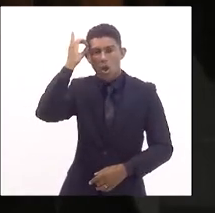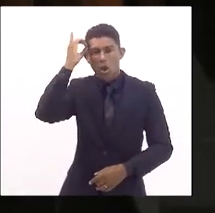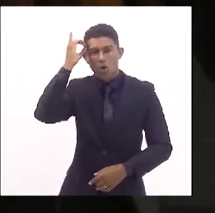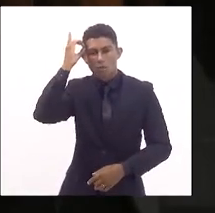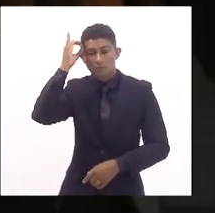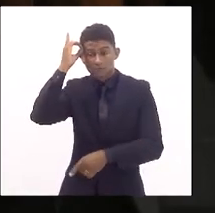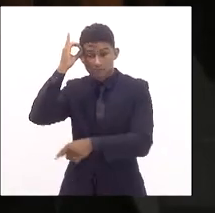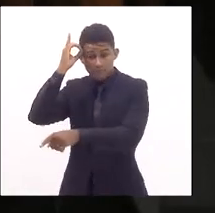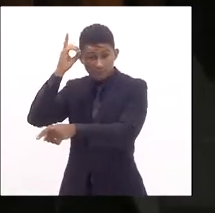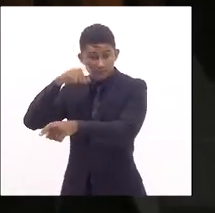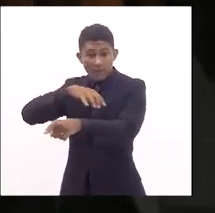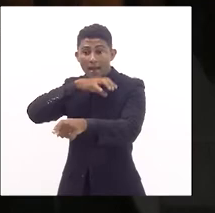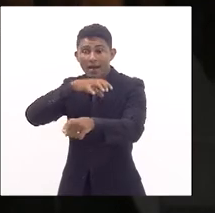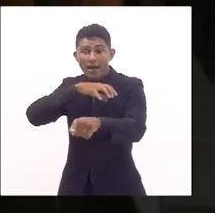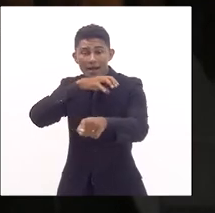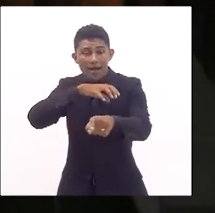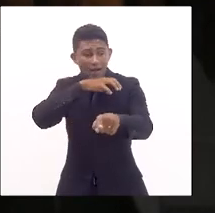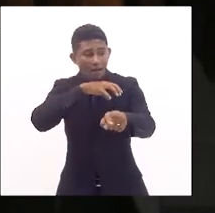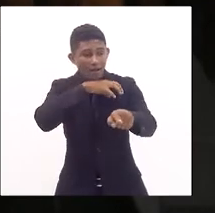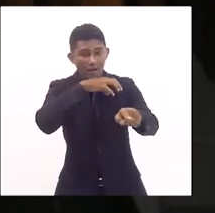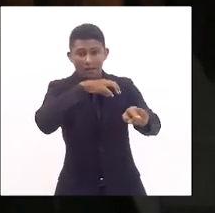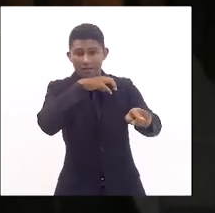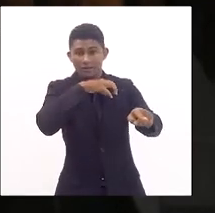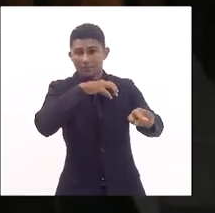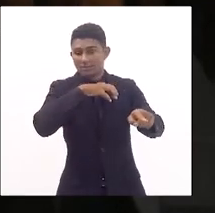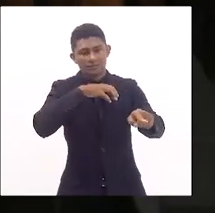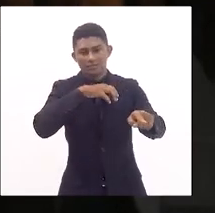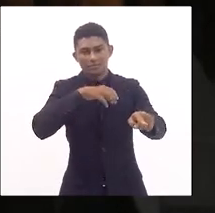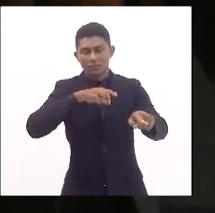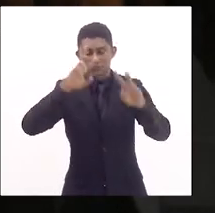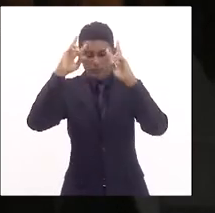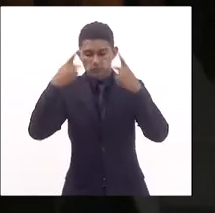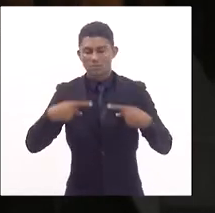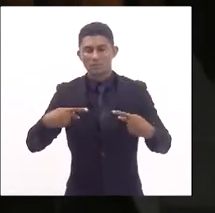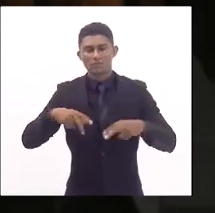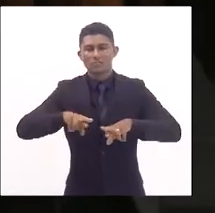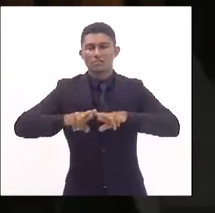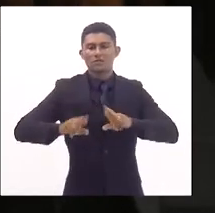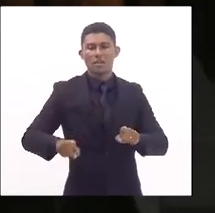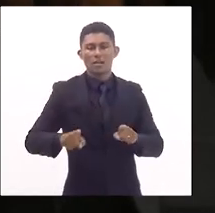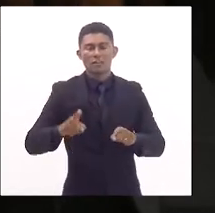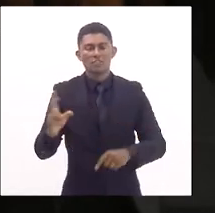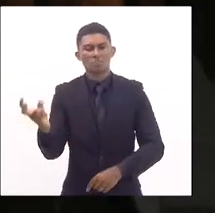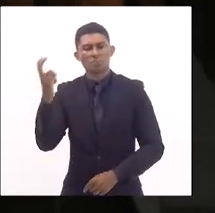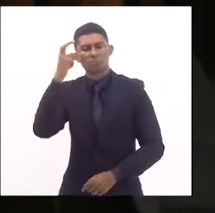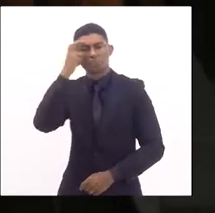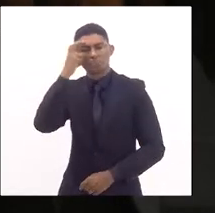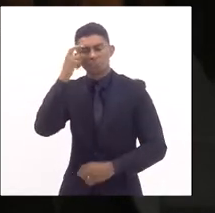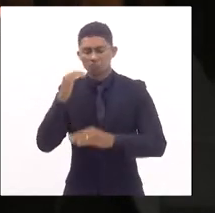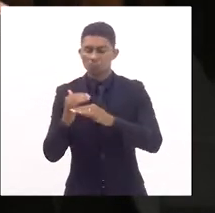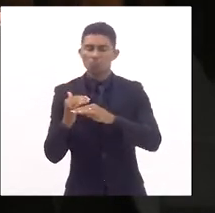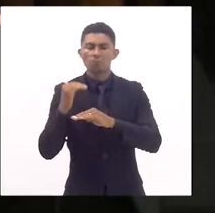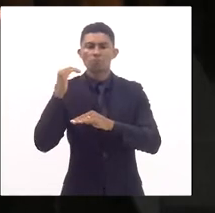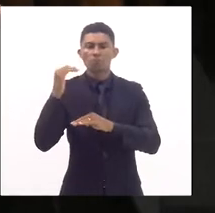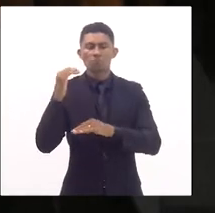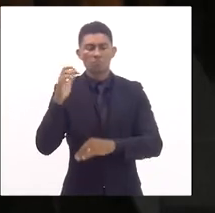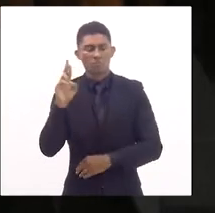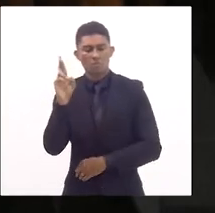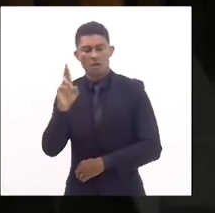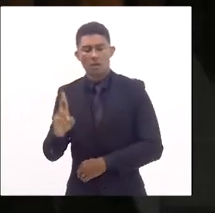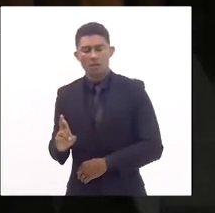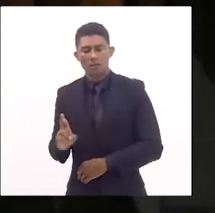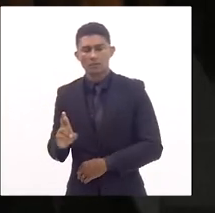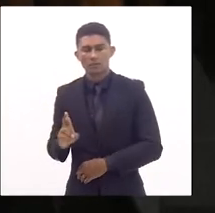a outras espécies animais de inteligência que leva a razão se você abre